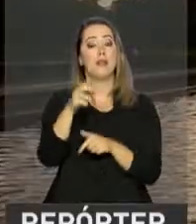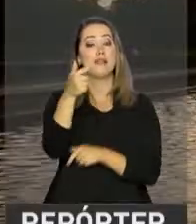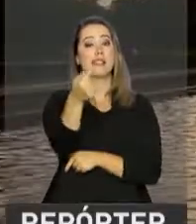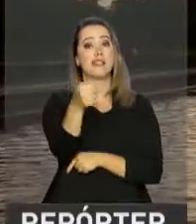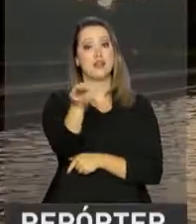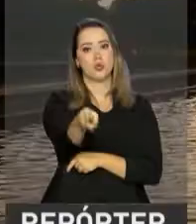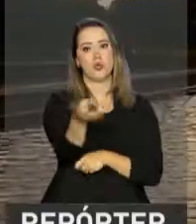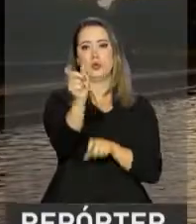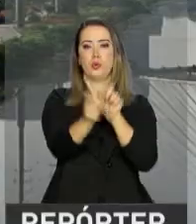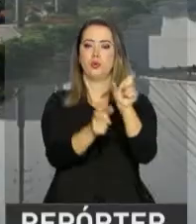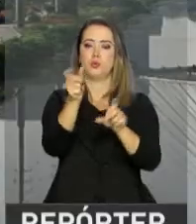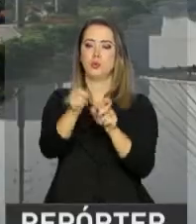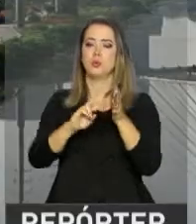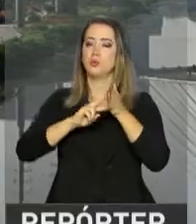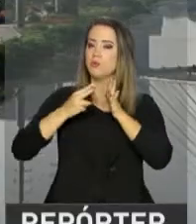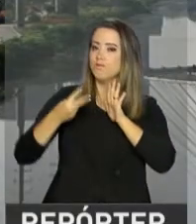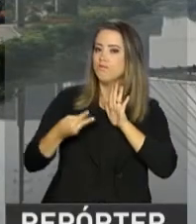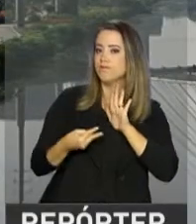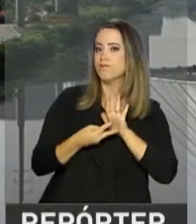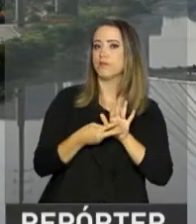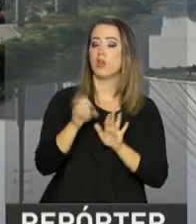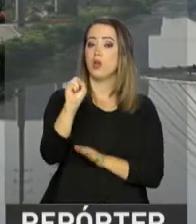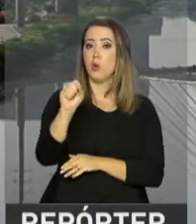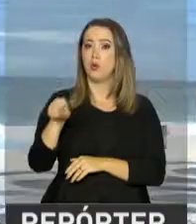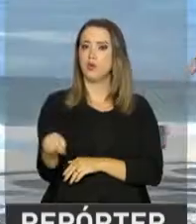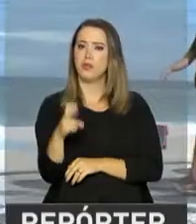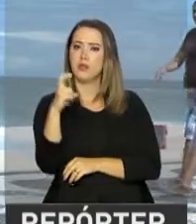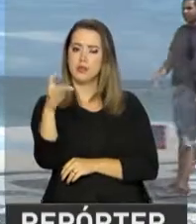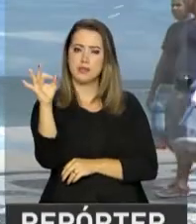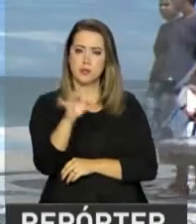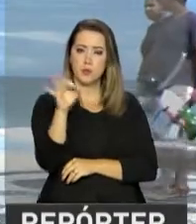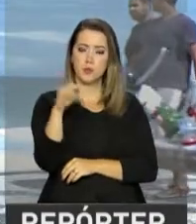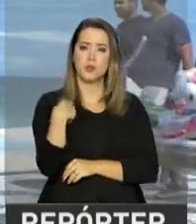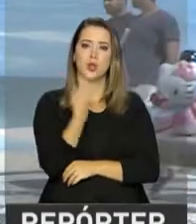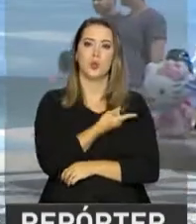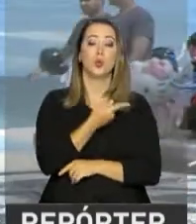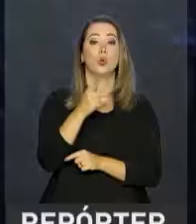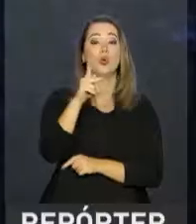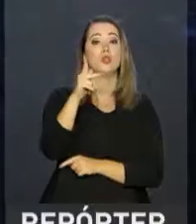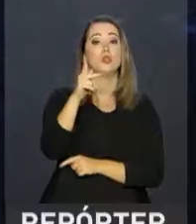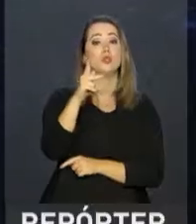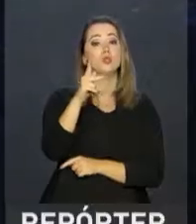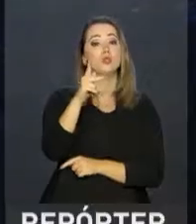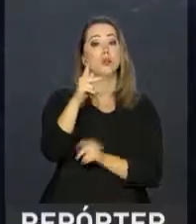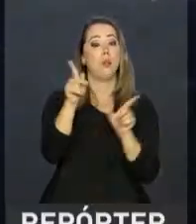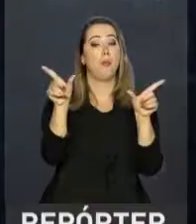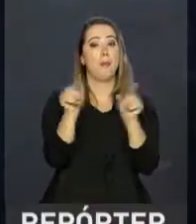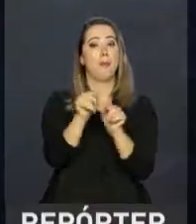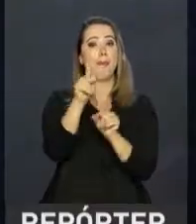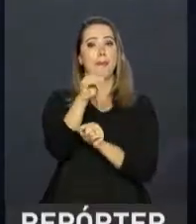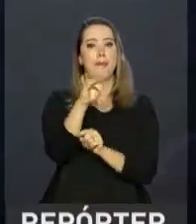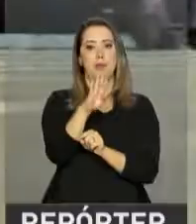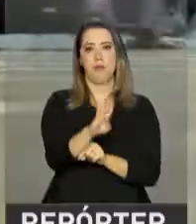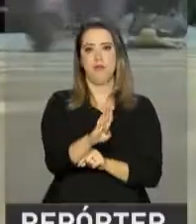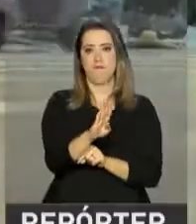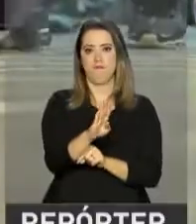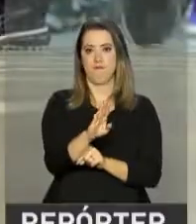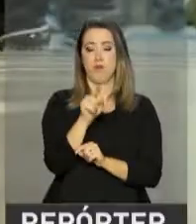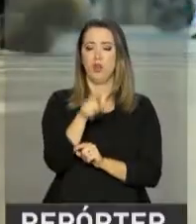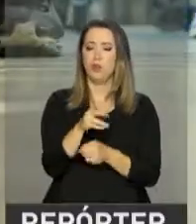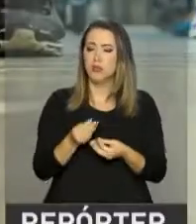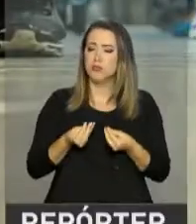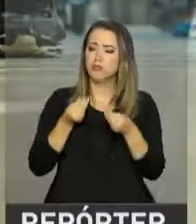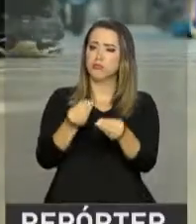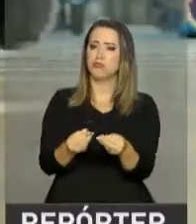e representa 8,5% do PIB direto e indireto do país. E para fortalecer a área, o governo